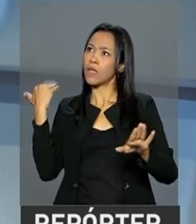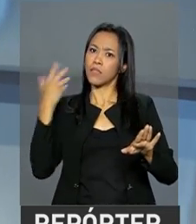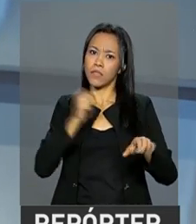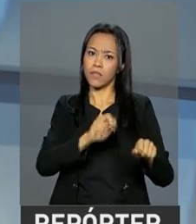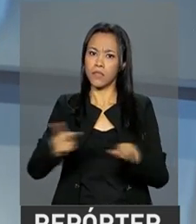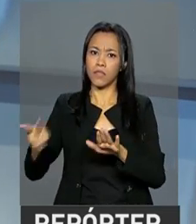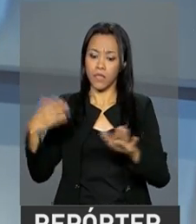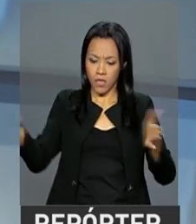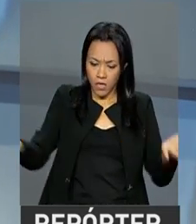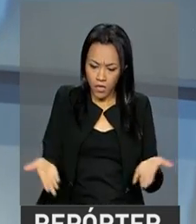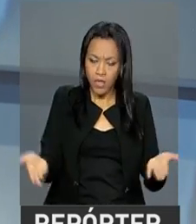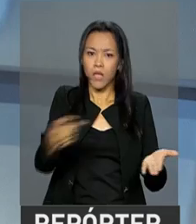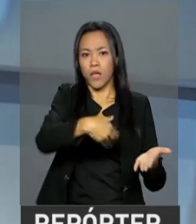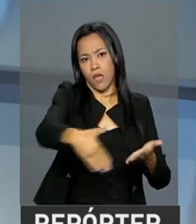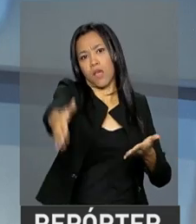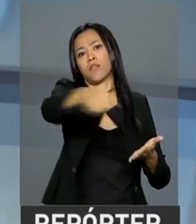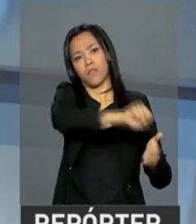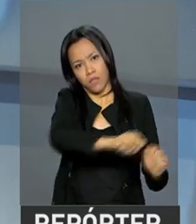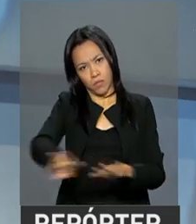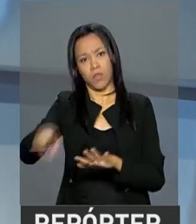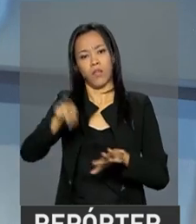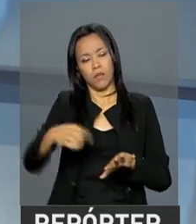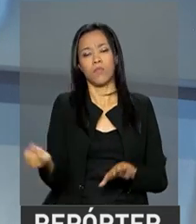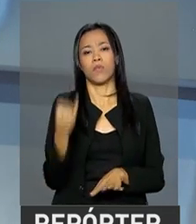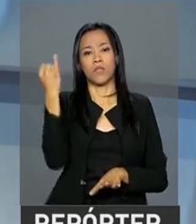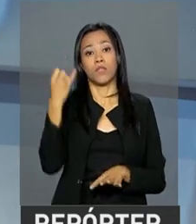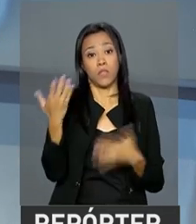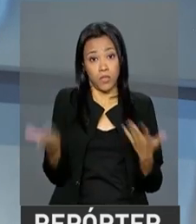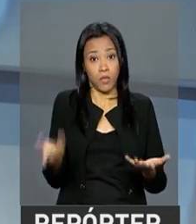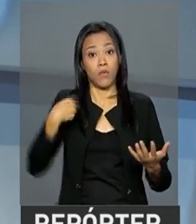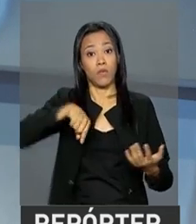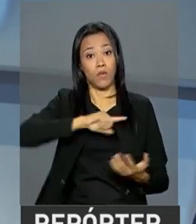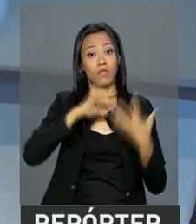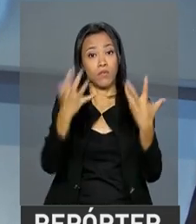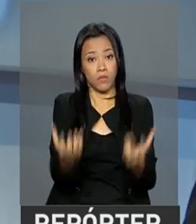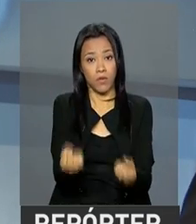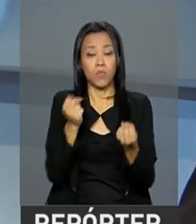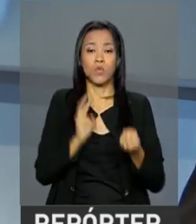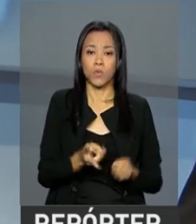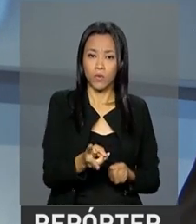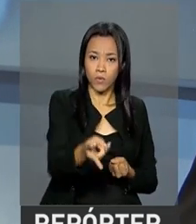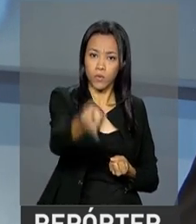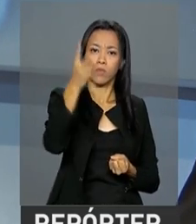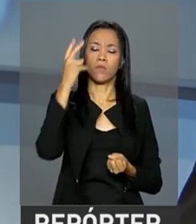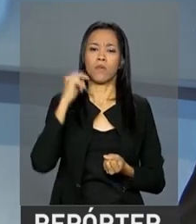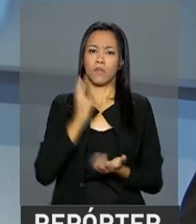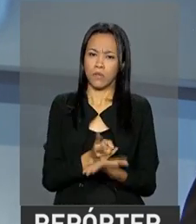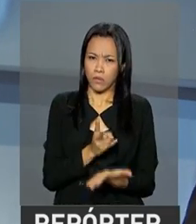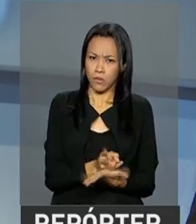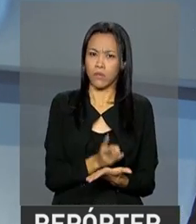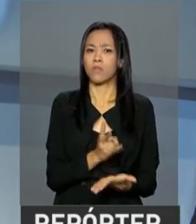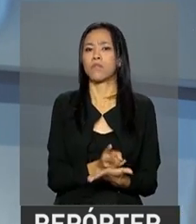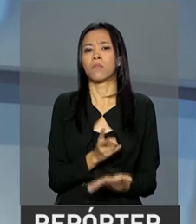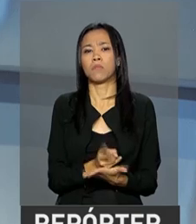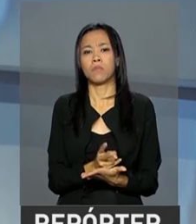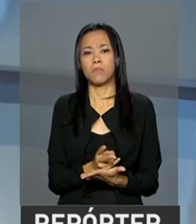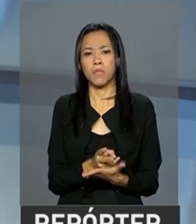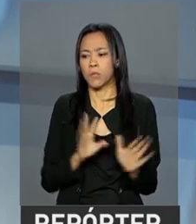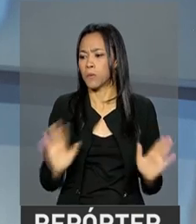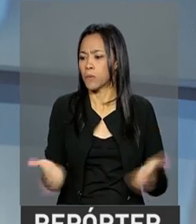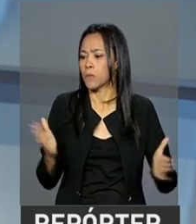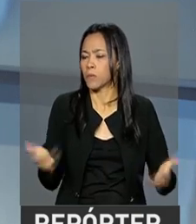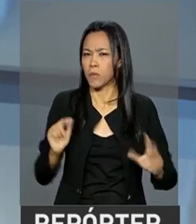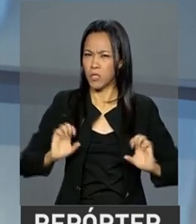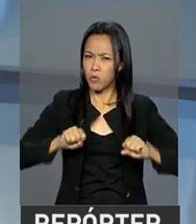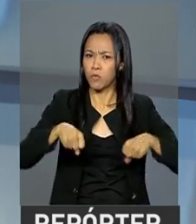são nesta semana portanto continuaremos dedicados e e empreendendo todo